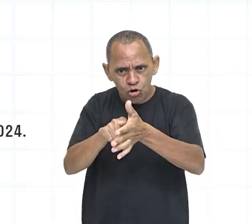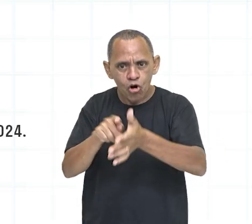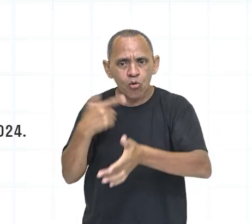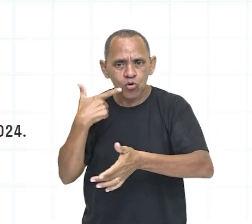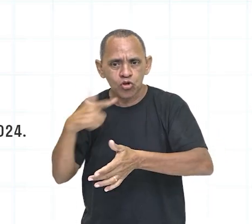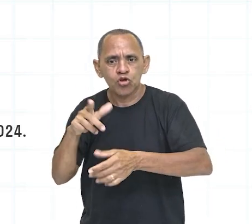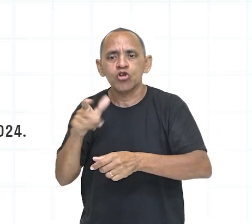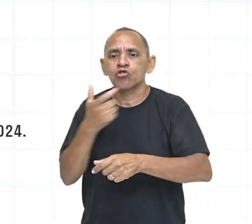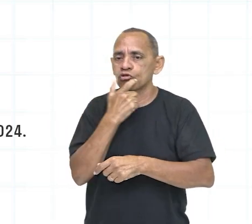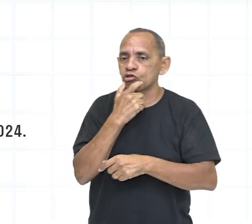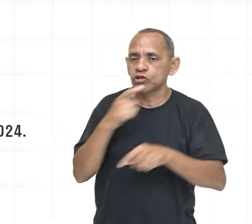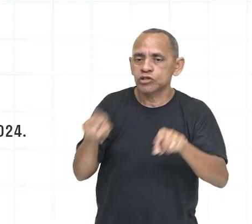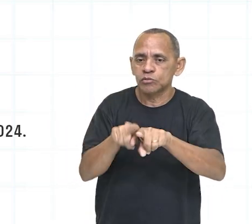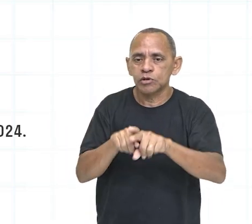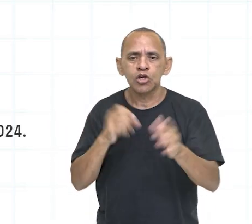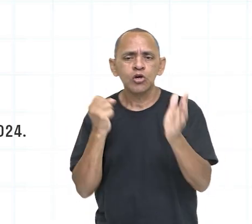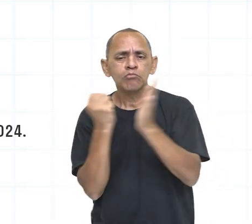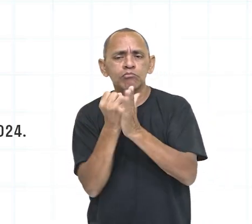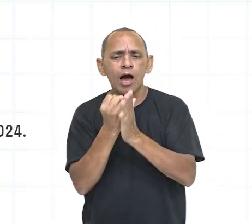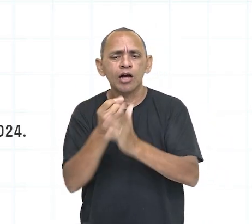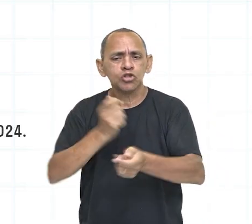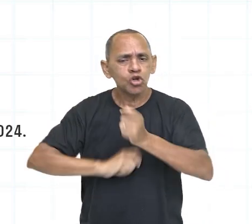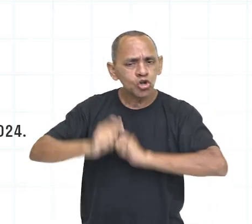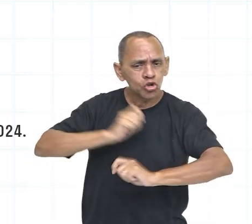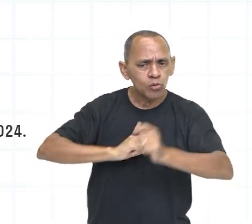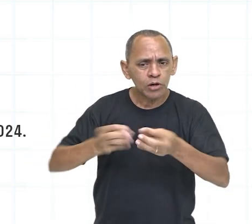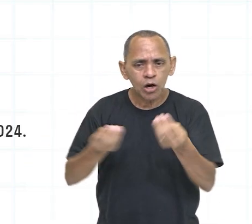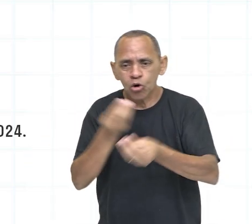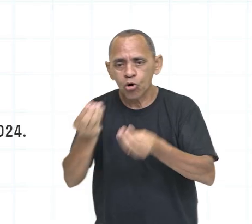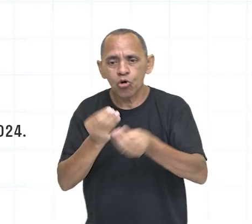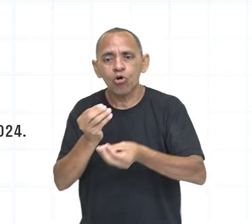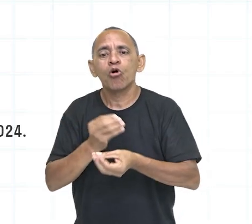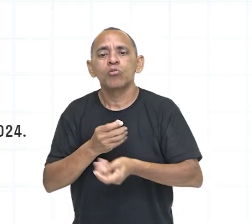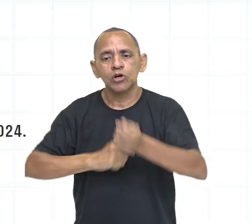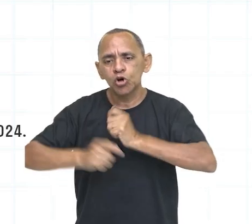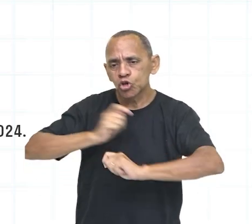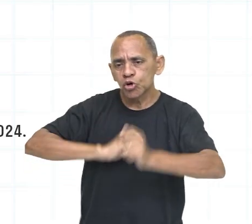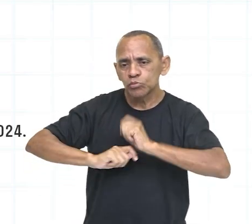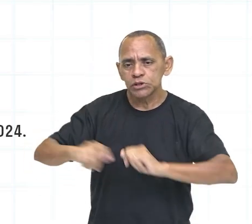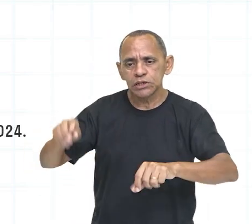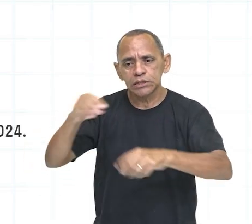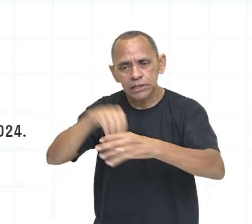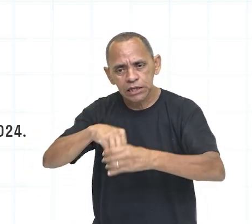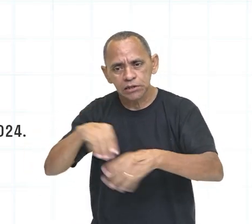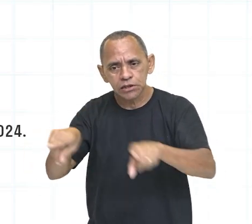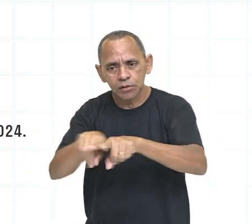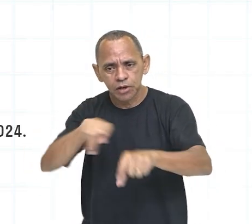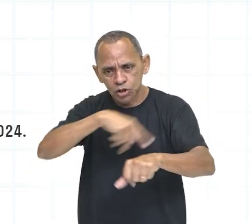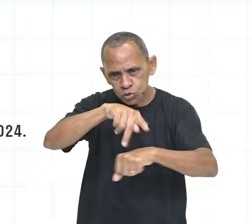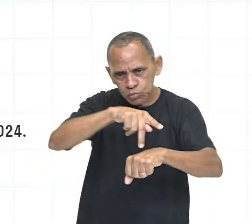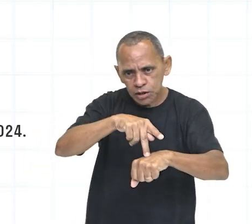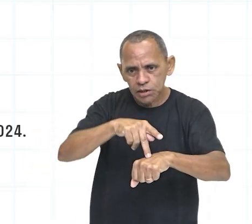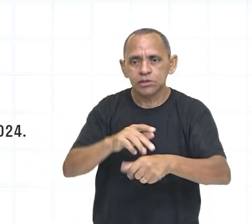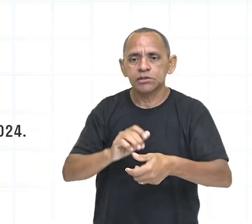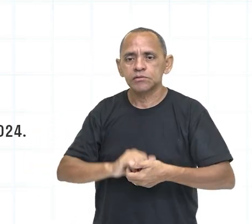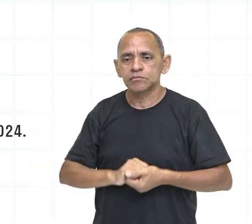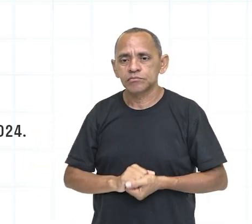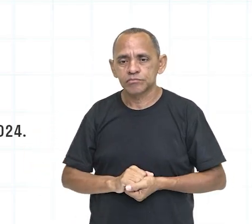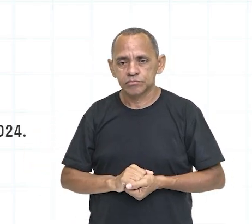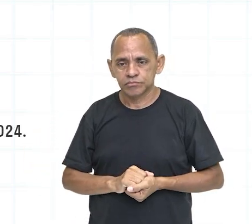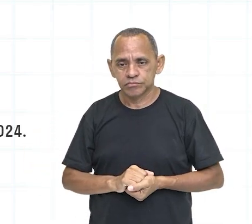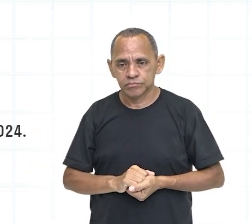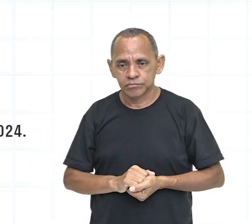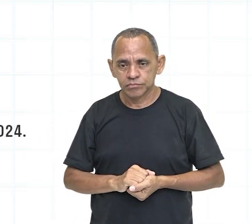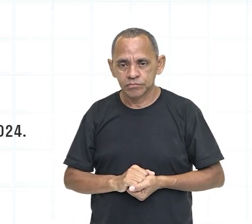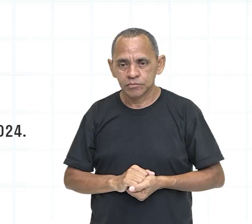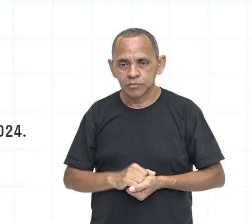impacto econômico do inglês como língua global de negócios. Então, lembram-se que eu falei para vocês